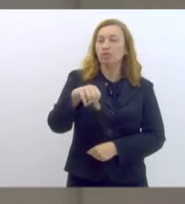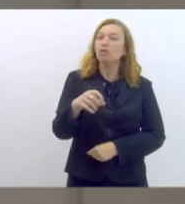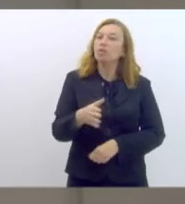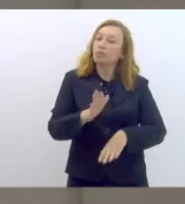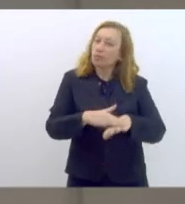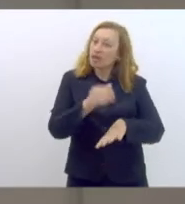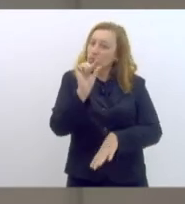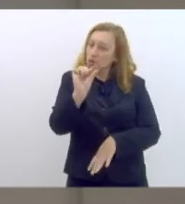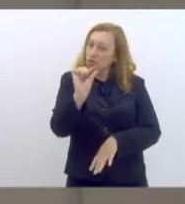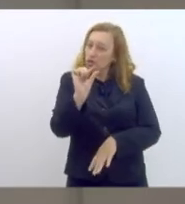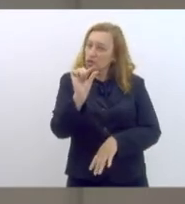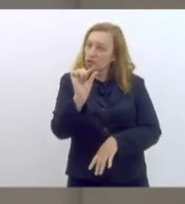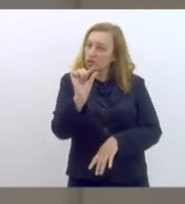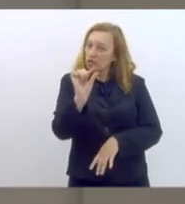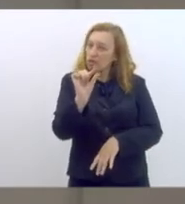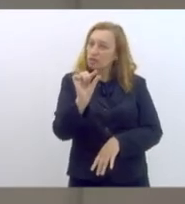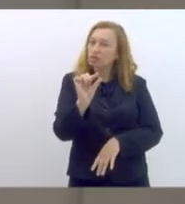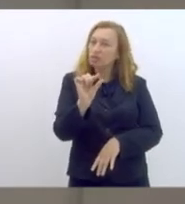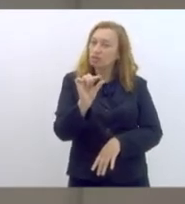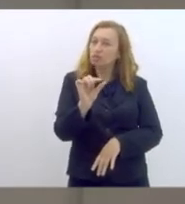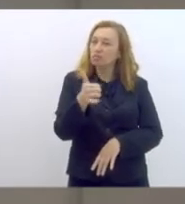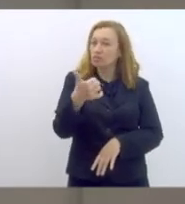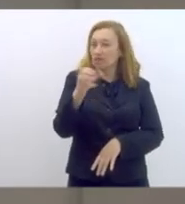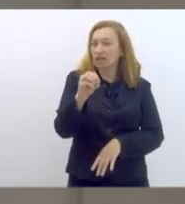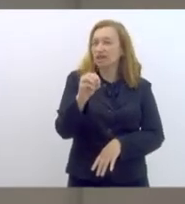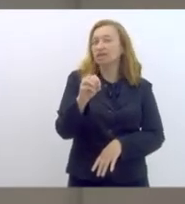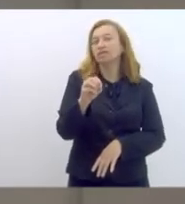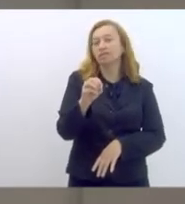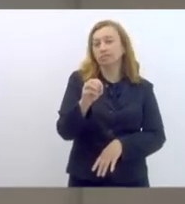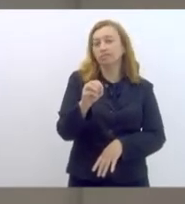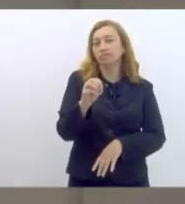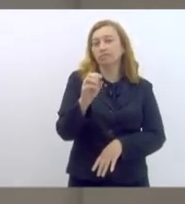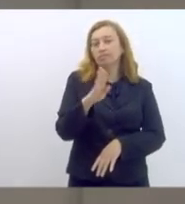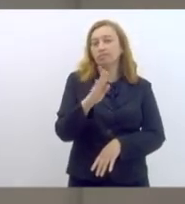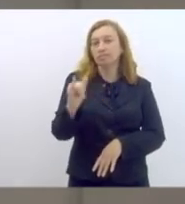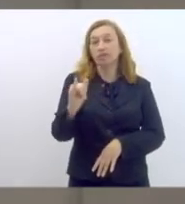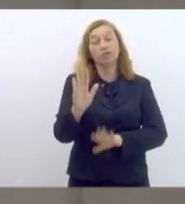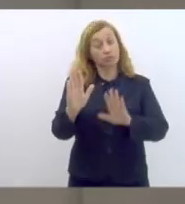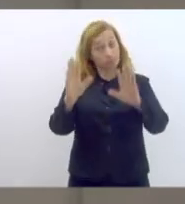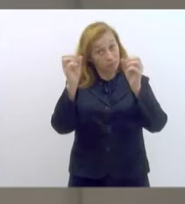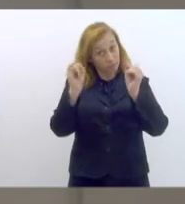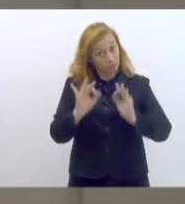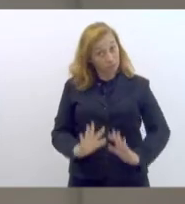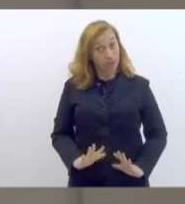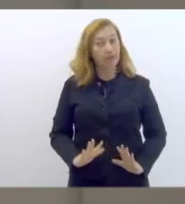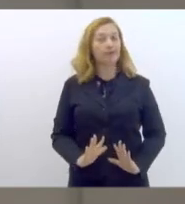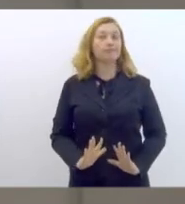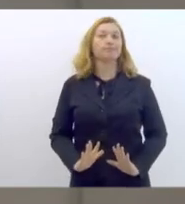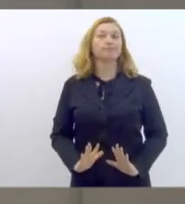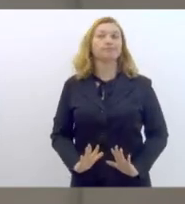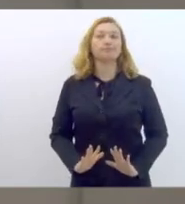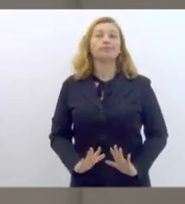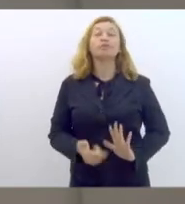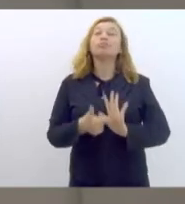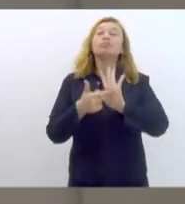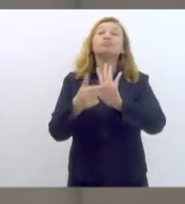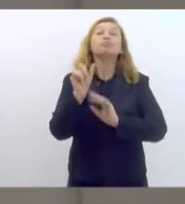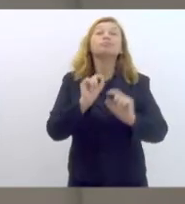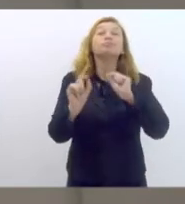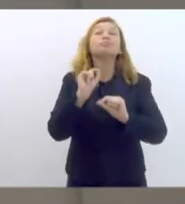mais para arredondado, seria mais para 10. Tá? Olha só, deixa eu entrar aqui no Pedro. O que, que eu quis mostrar